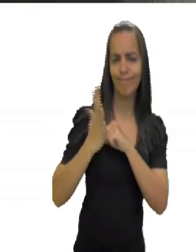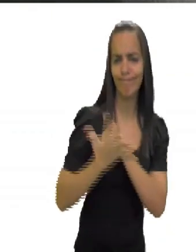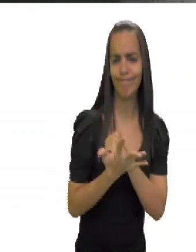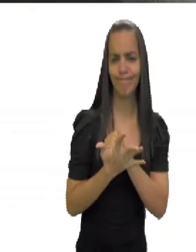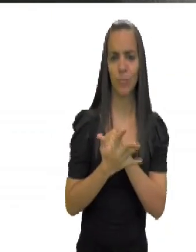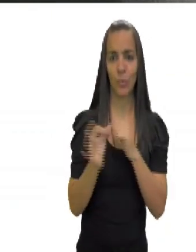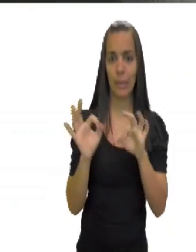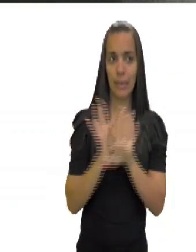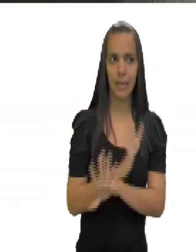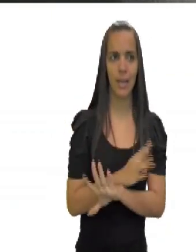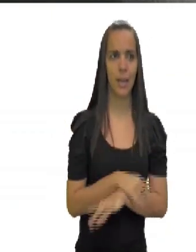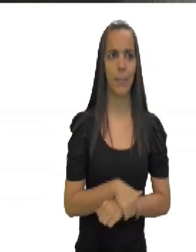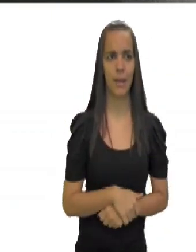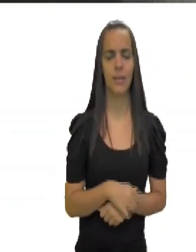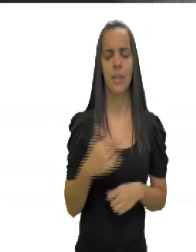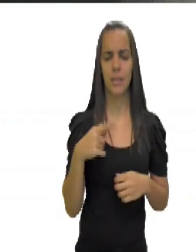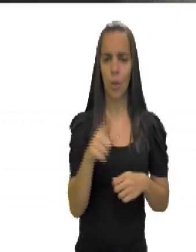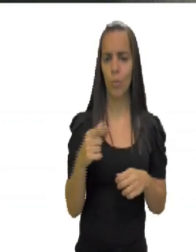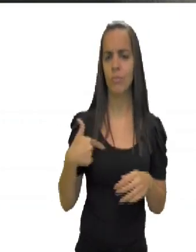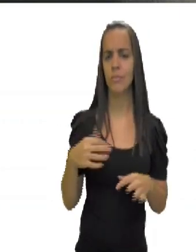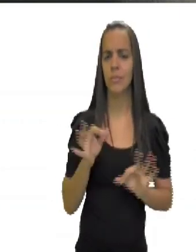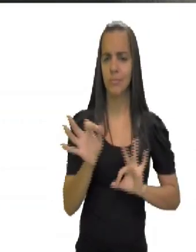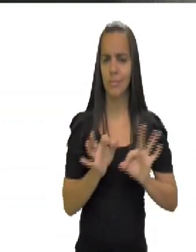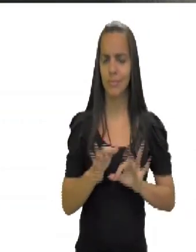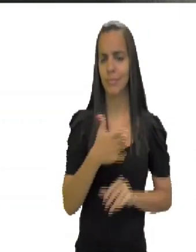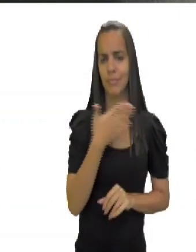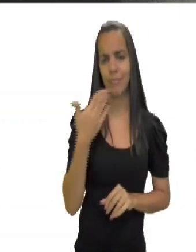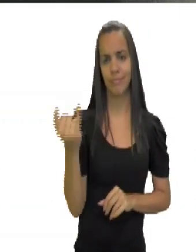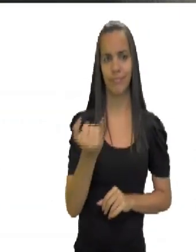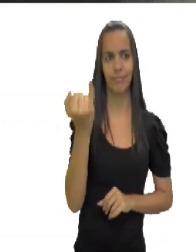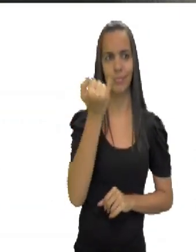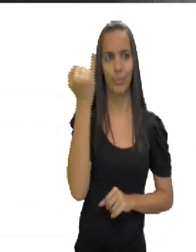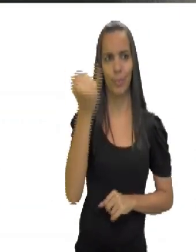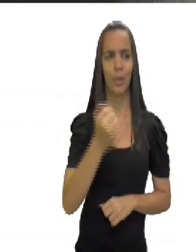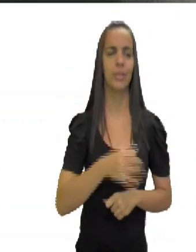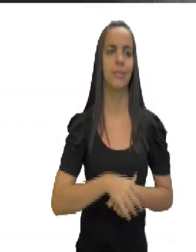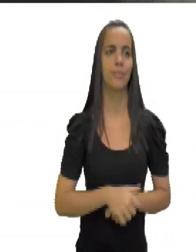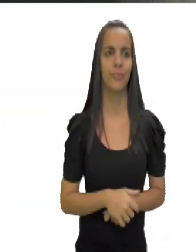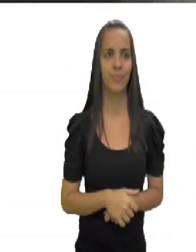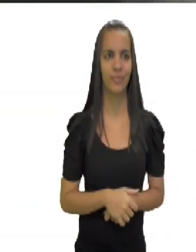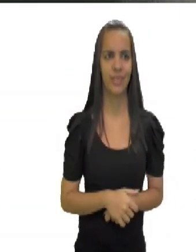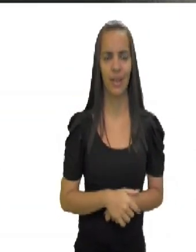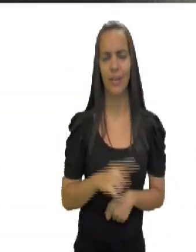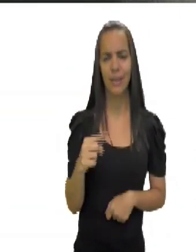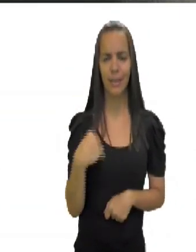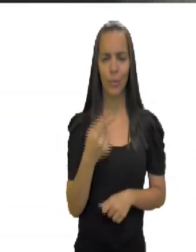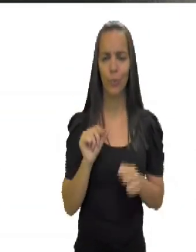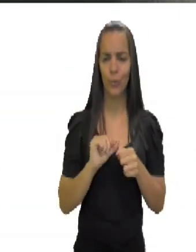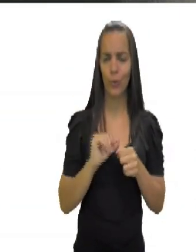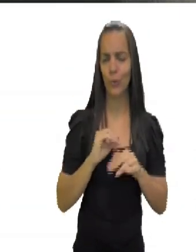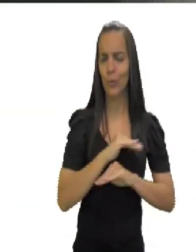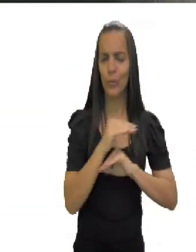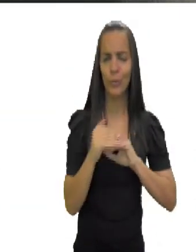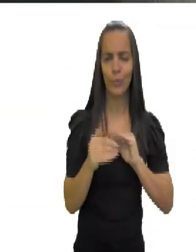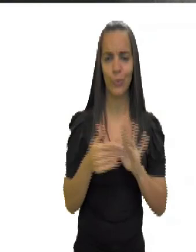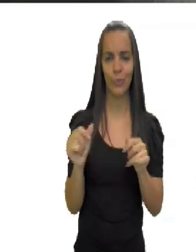Todo esse processo é necessário, afinal de contas, tudo isso foi